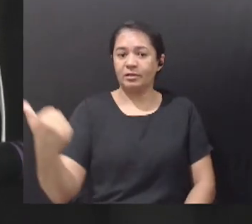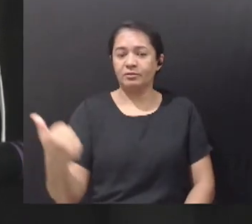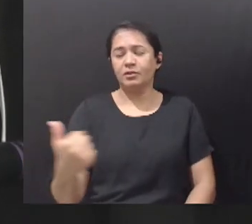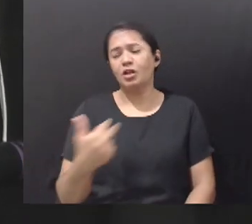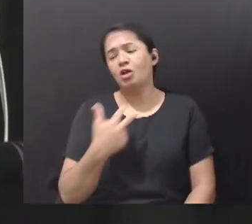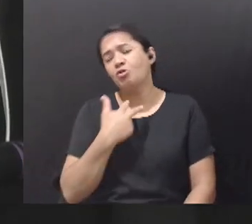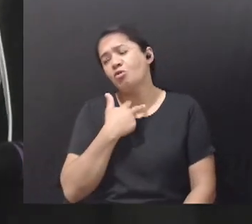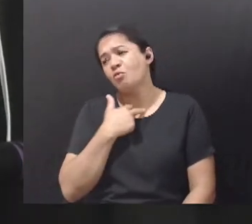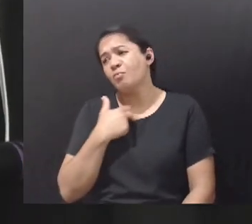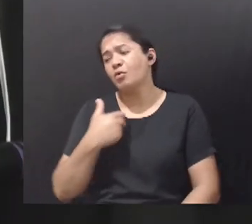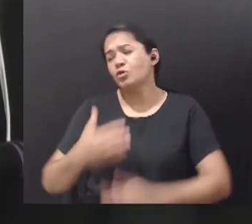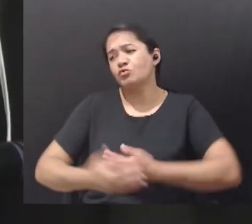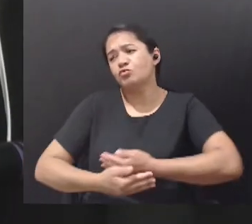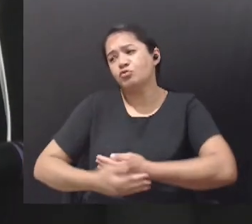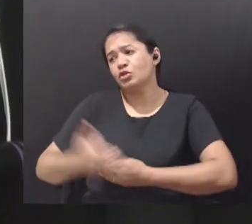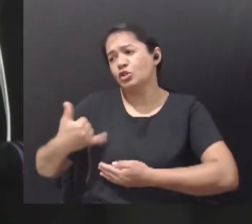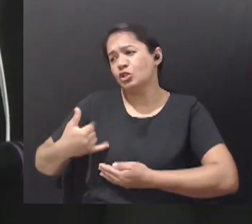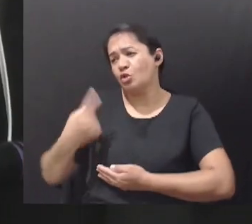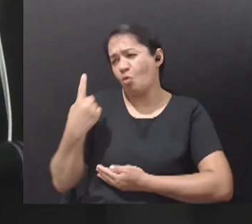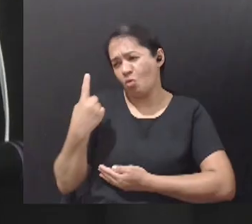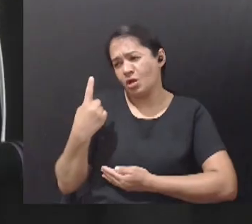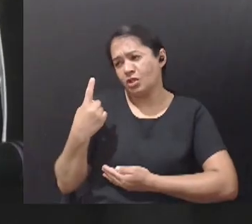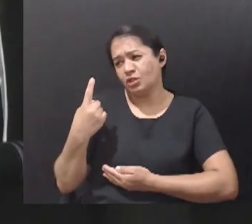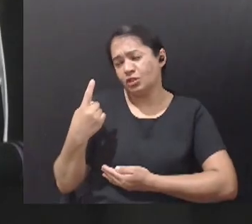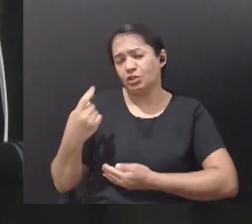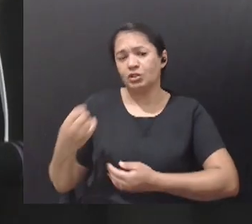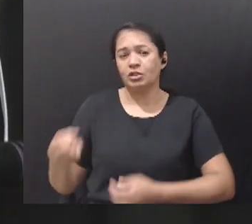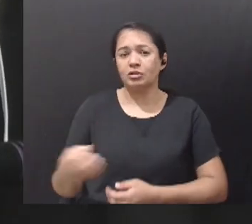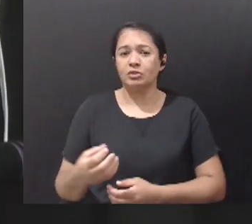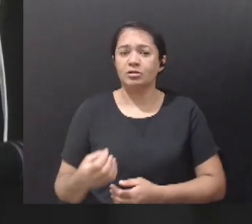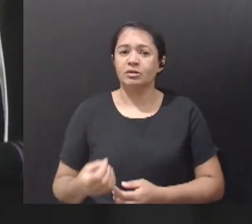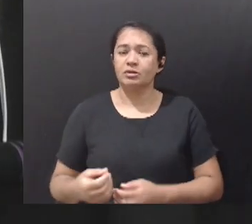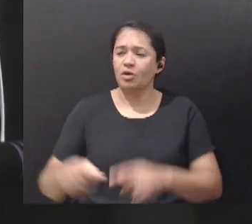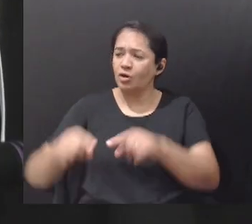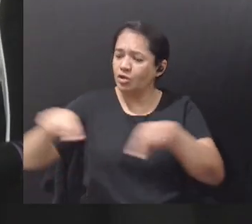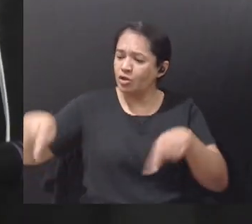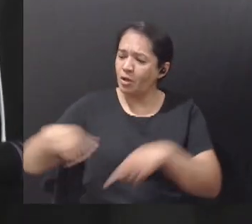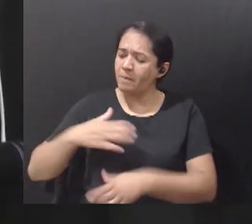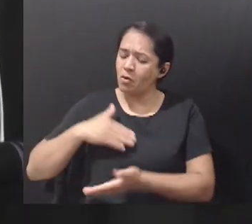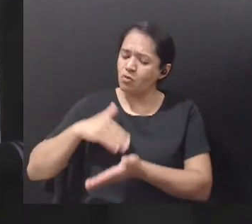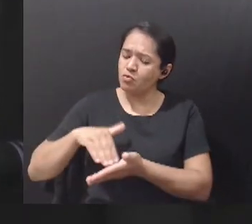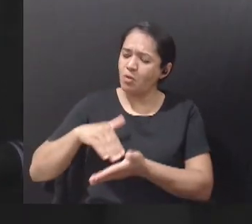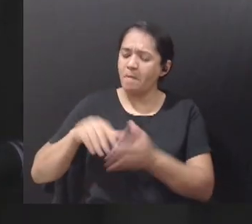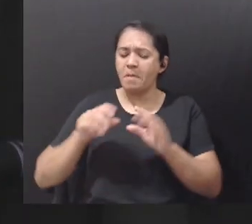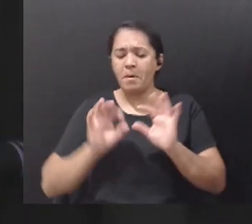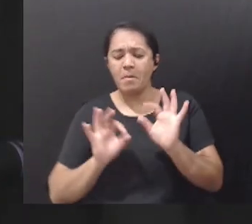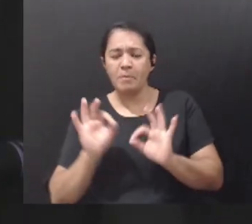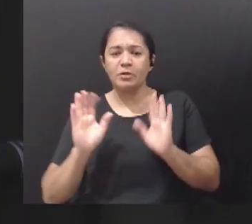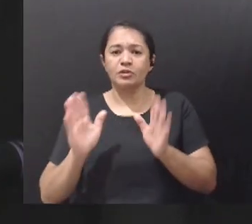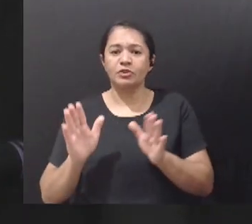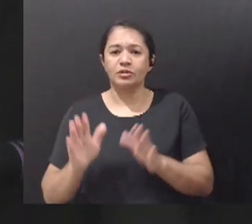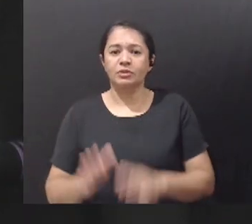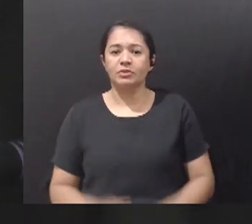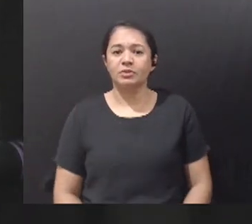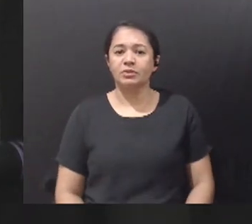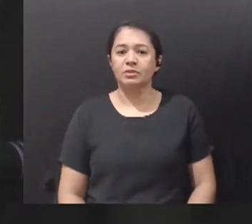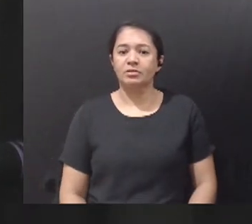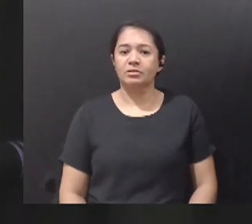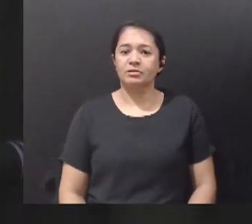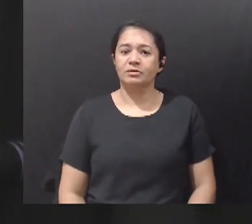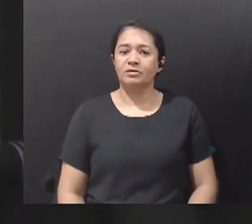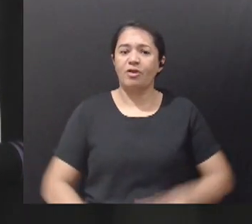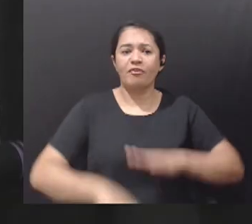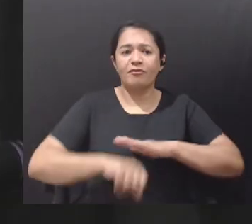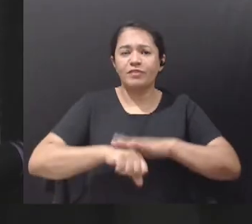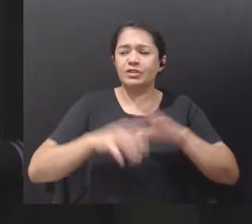neném de 1 ano, eu acabei de construir aqui meu escritório, coloquei os móveis, né? Não tinha nem computador. Fazer tudo direitinho, quero